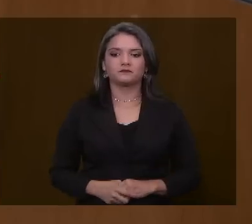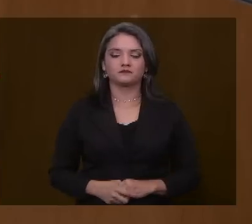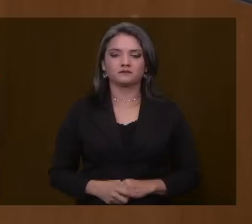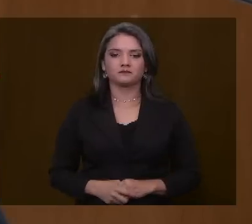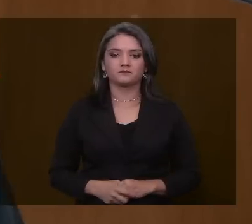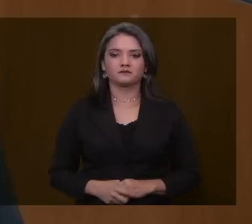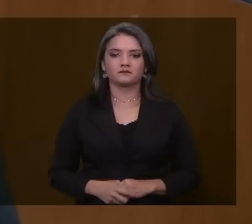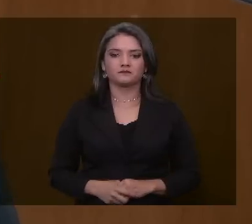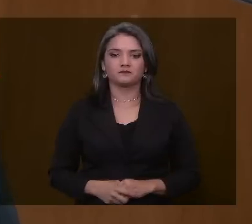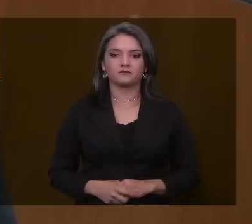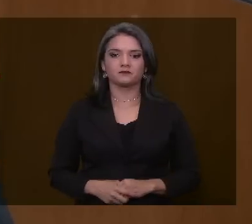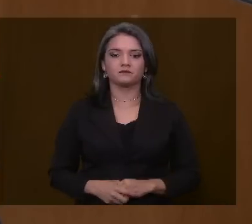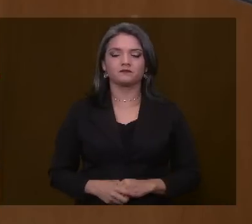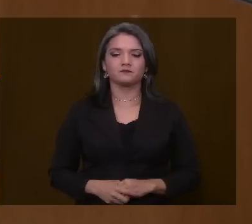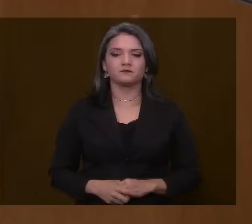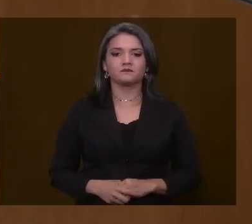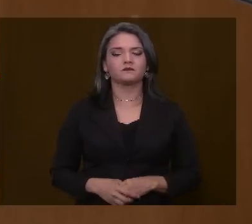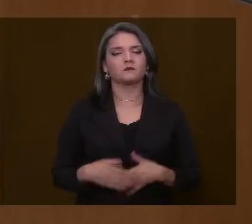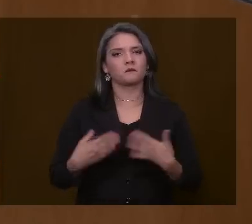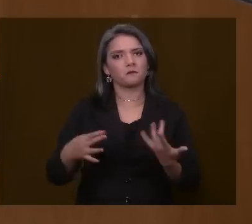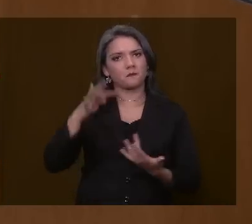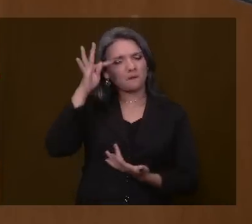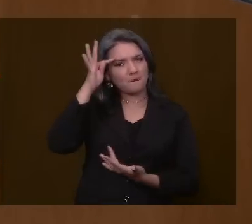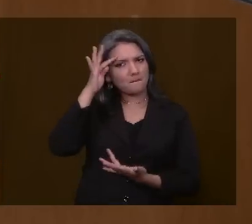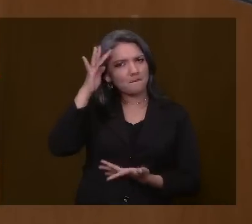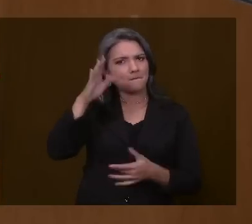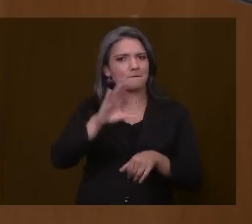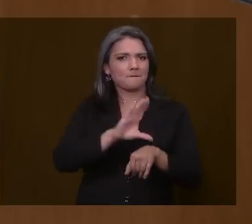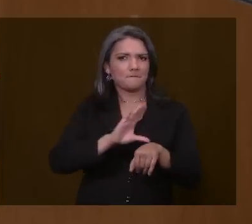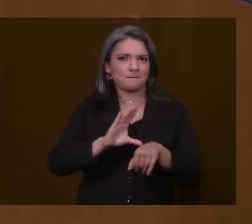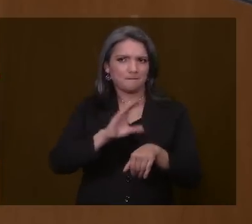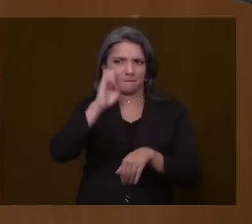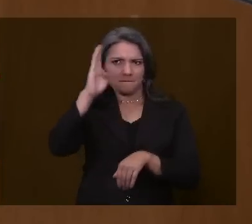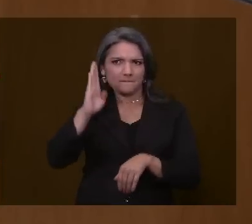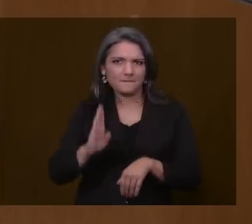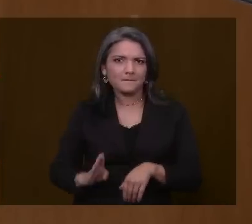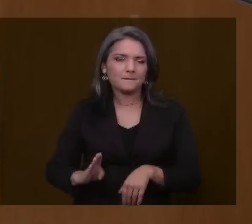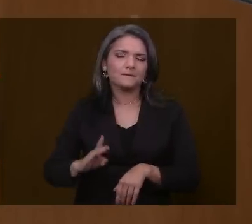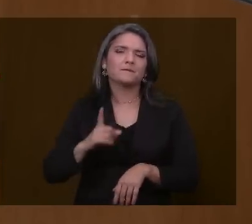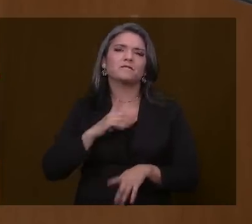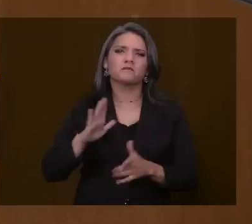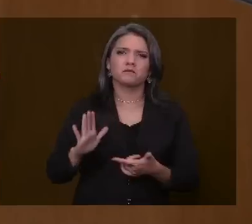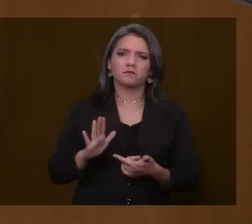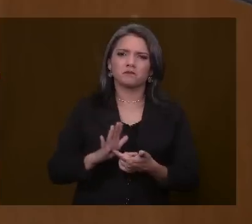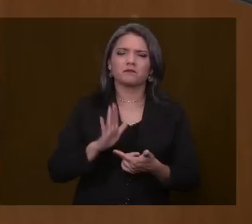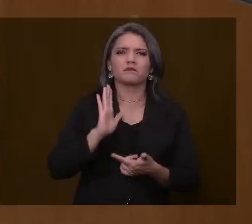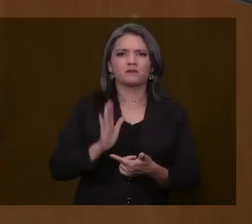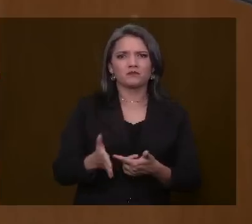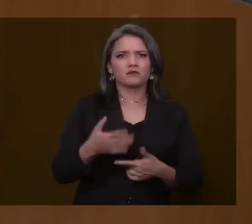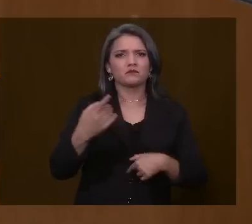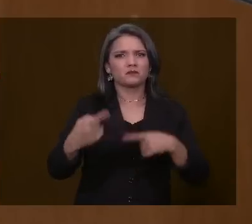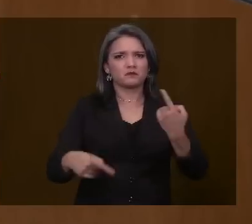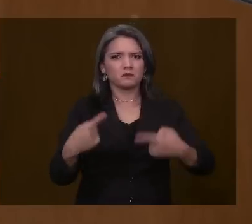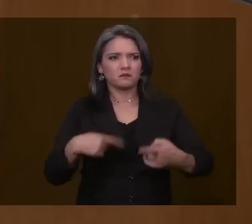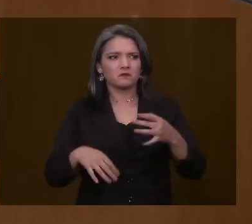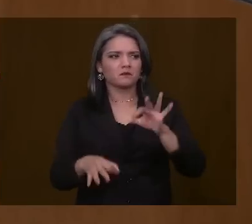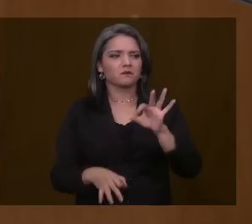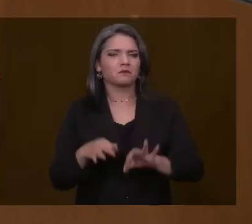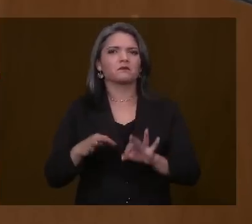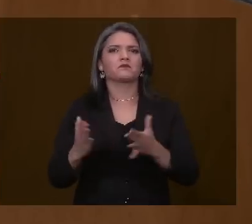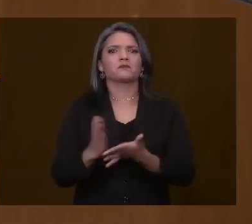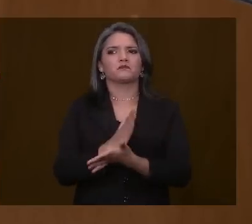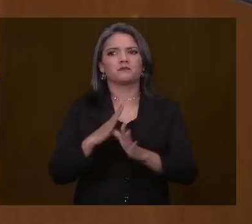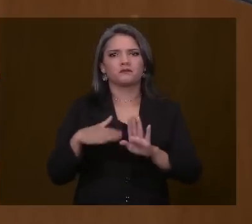introdução desta teoria no Brasil representou avanço significativo no debate jurídico nacional, como